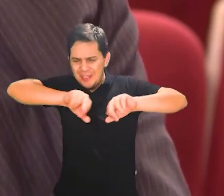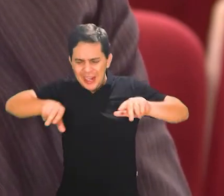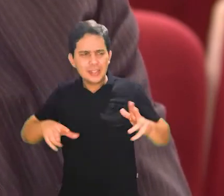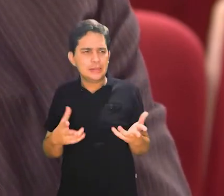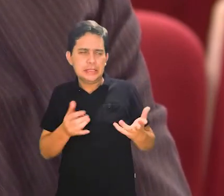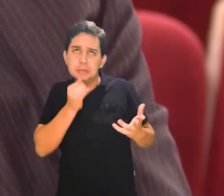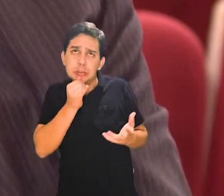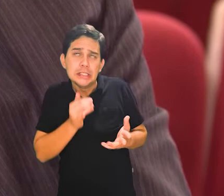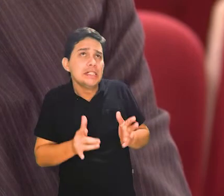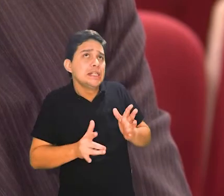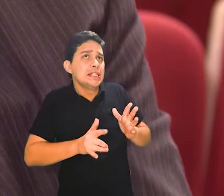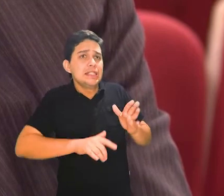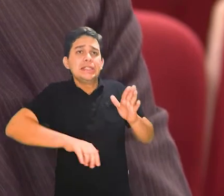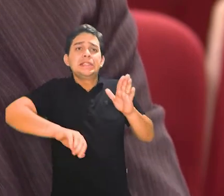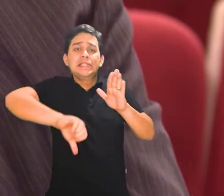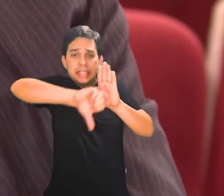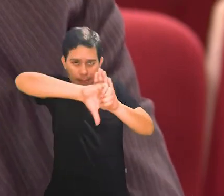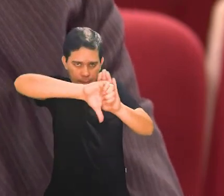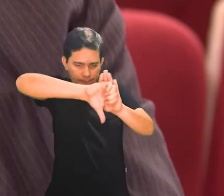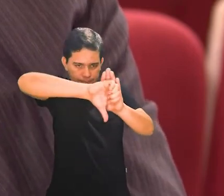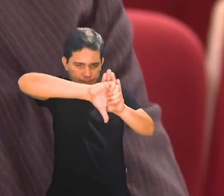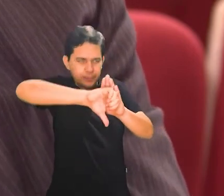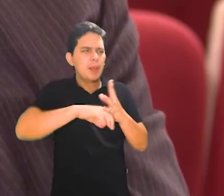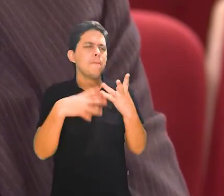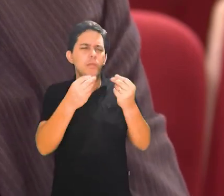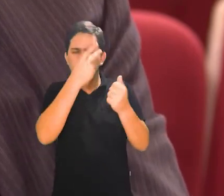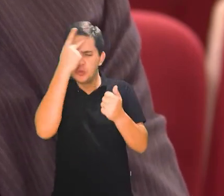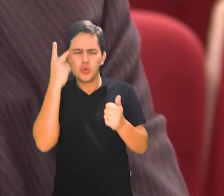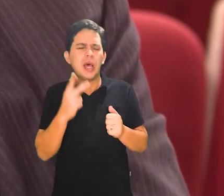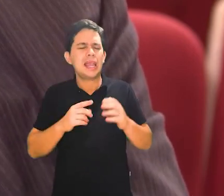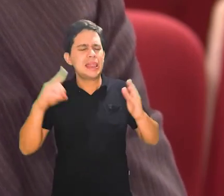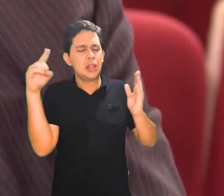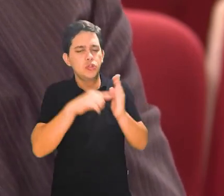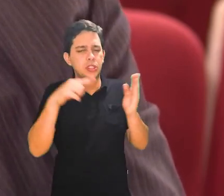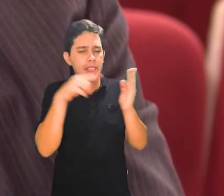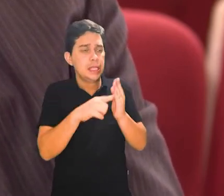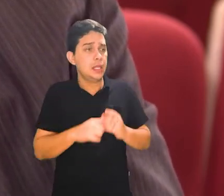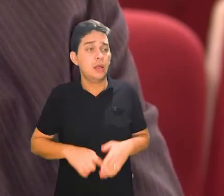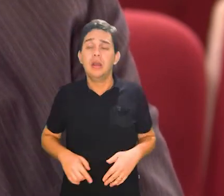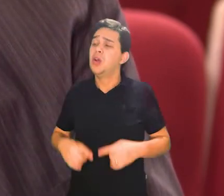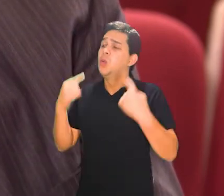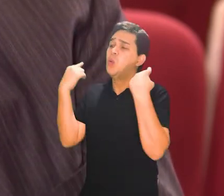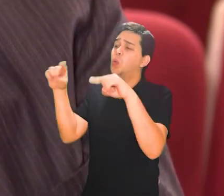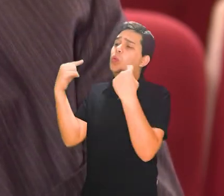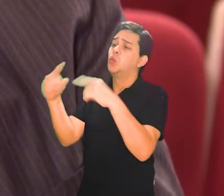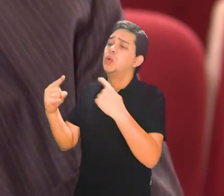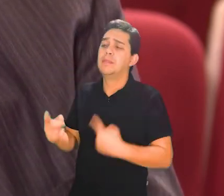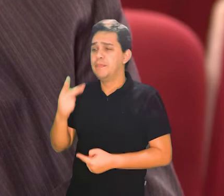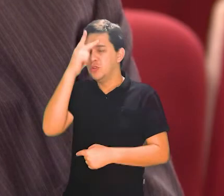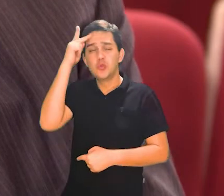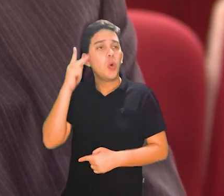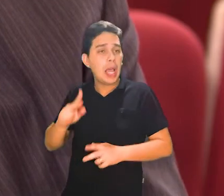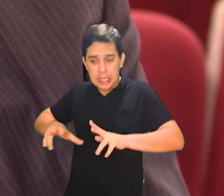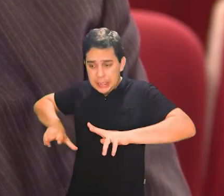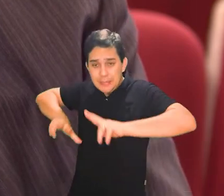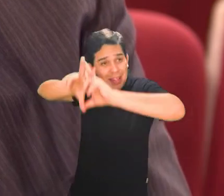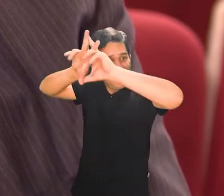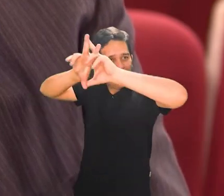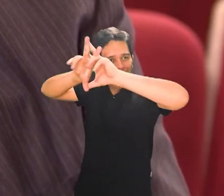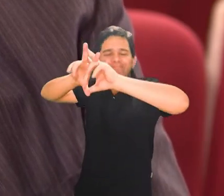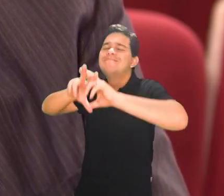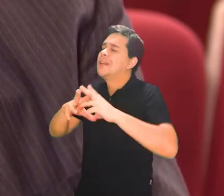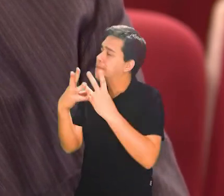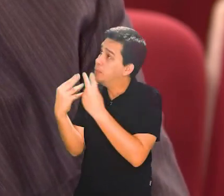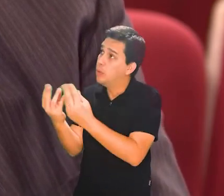matérias denunciando milícia. Na área ambiental nós temos desmatamento, né, loteamentos irregulares.